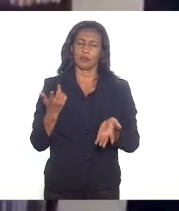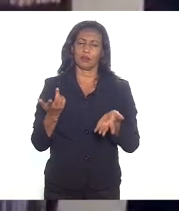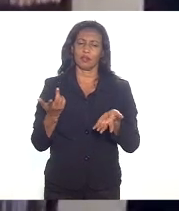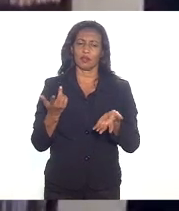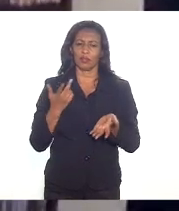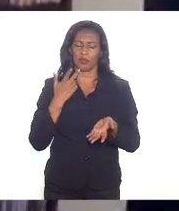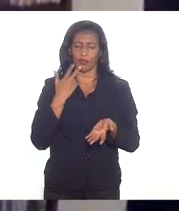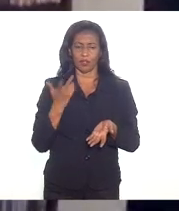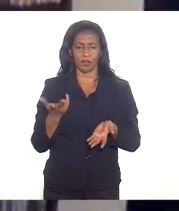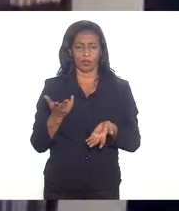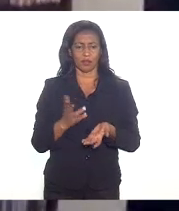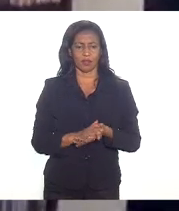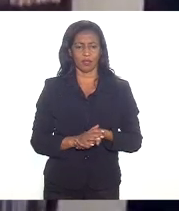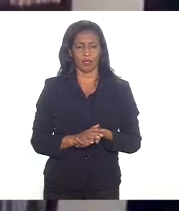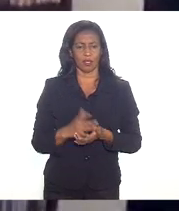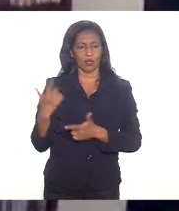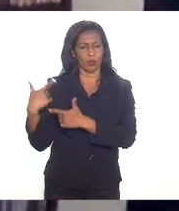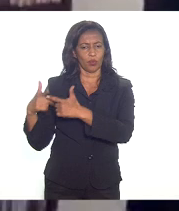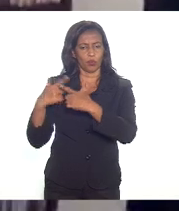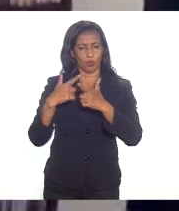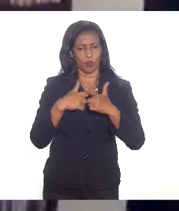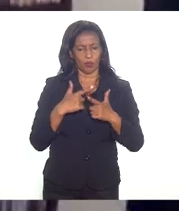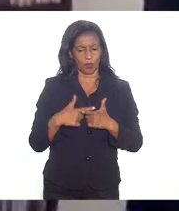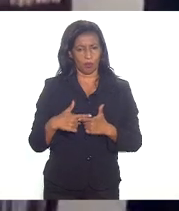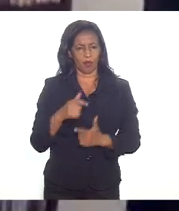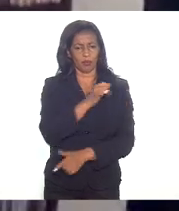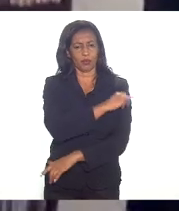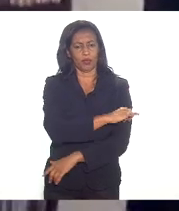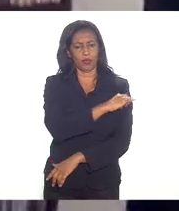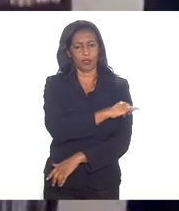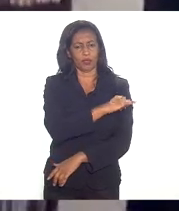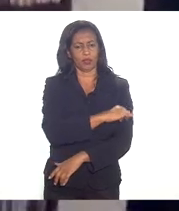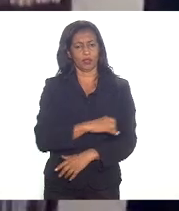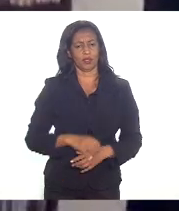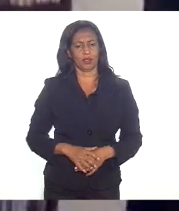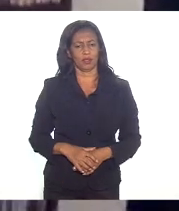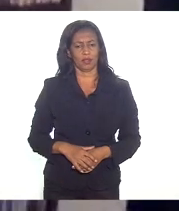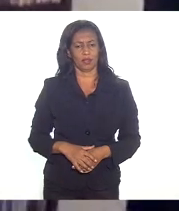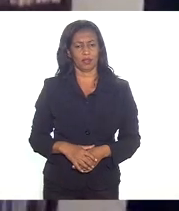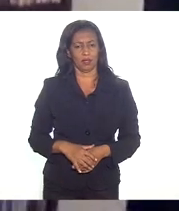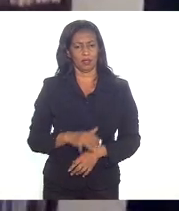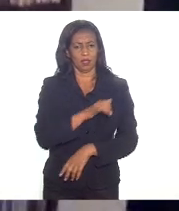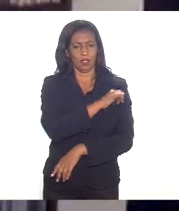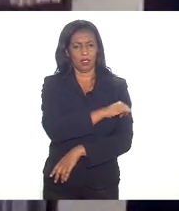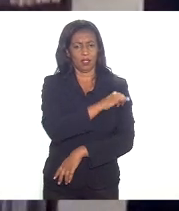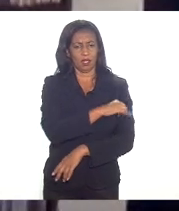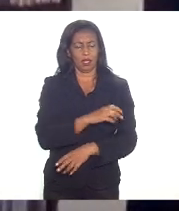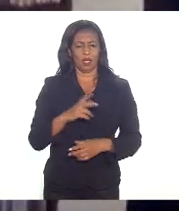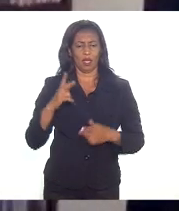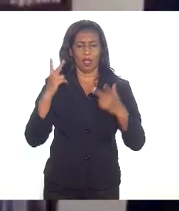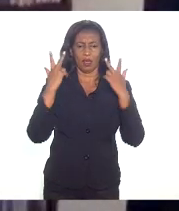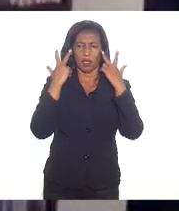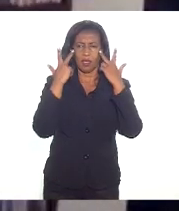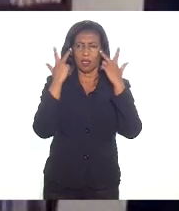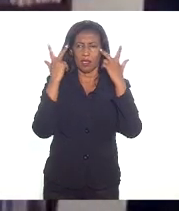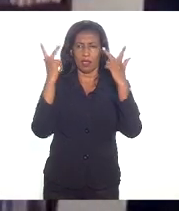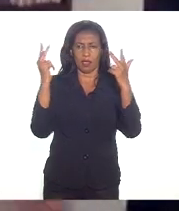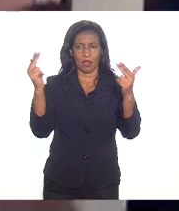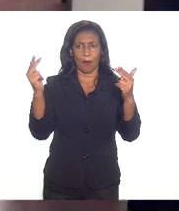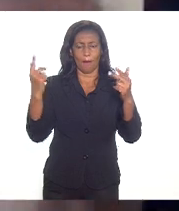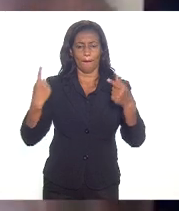muito claro que o problema do Rio de Janeiro é um problema de natureza